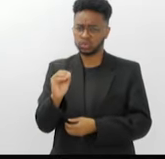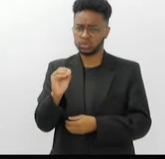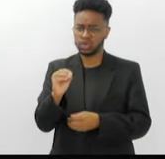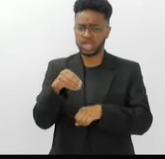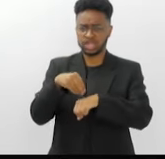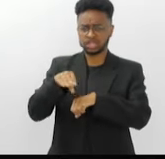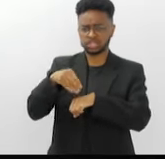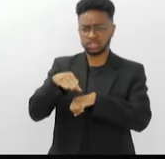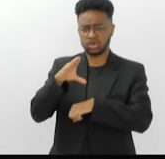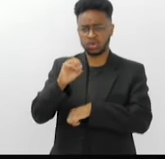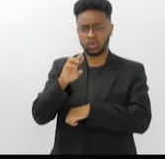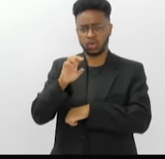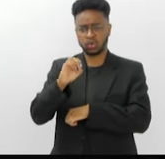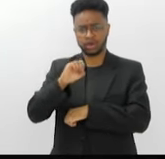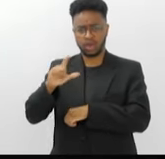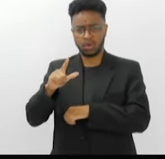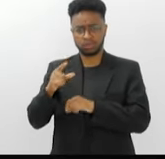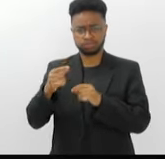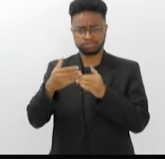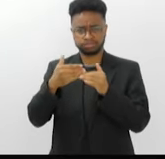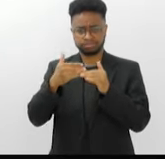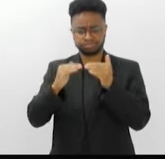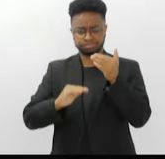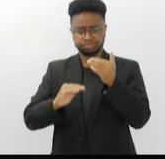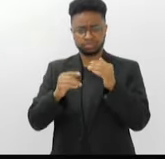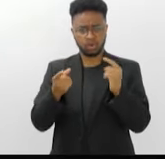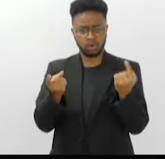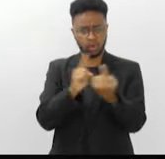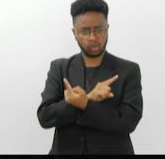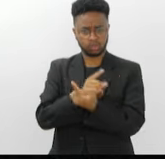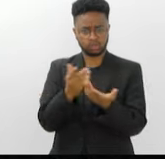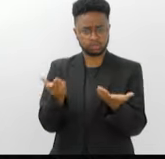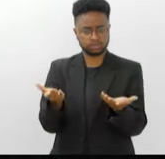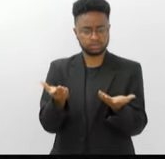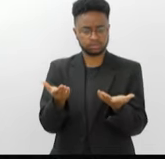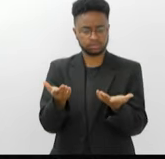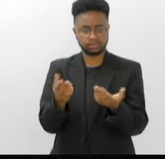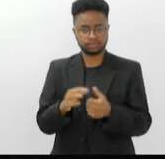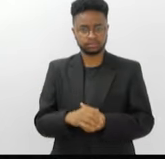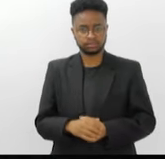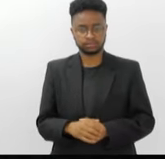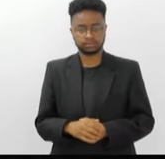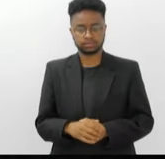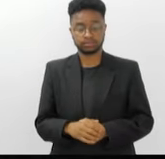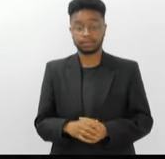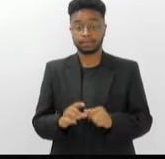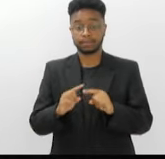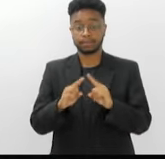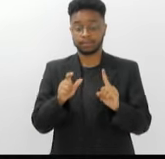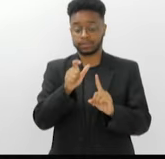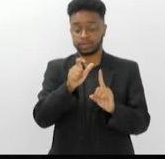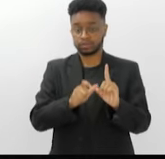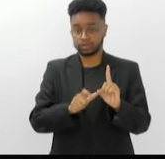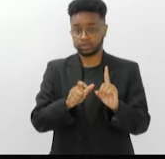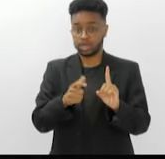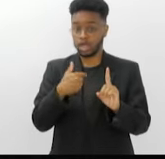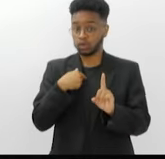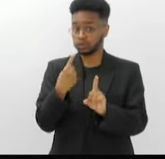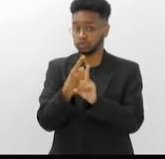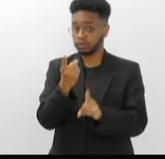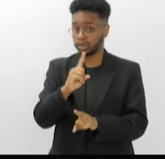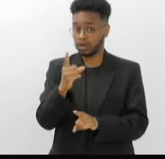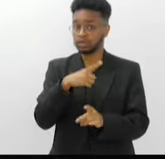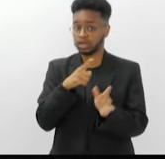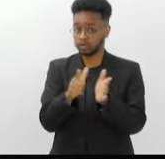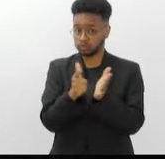Inverteu-se as patentes? Agora, só que tem que esse cidadão que o jornal está se referindo, não fui eu que descobri, não. Está